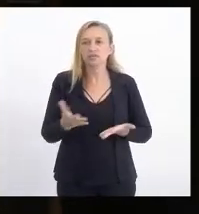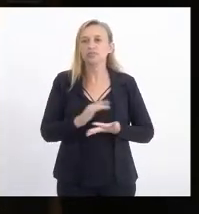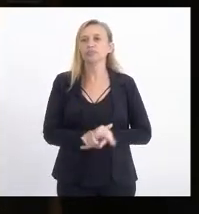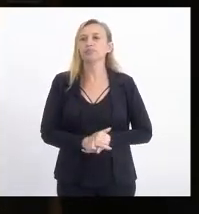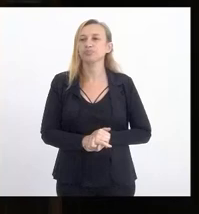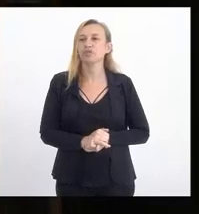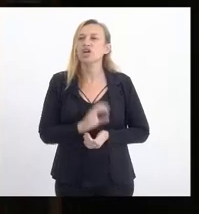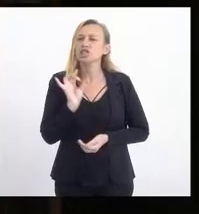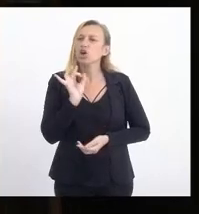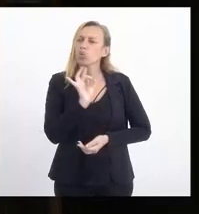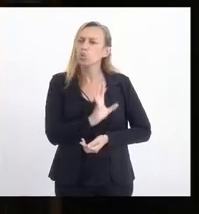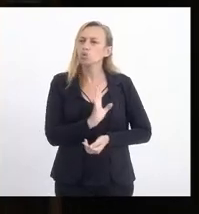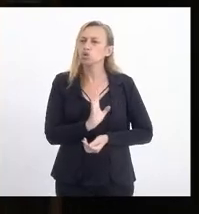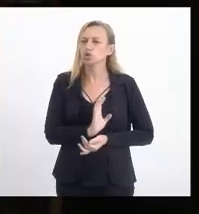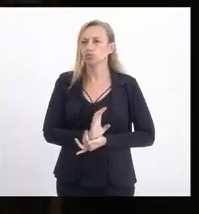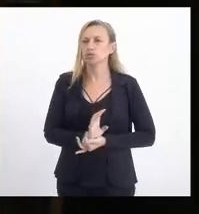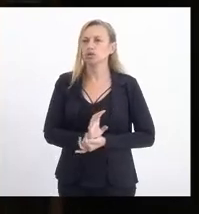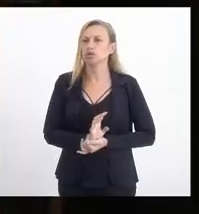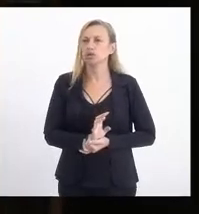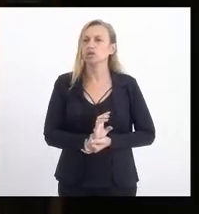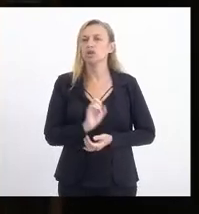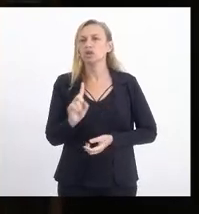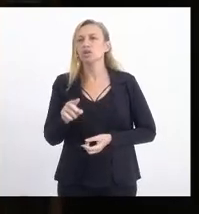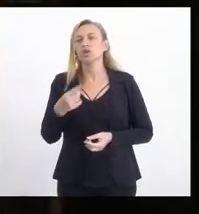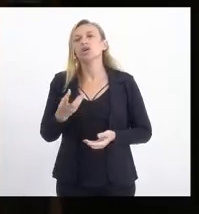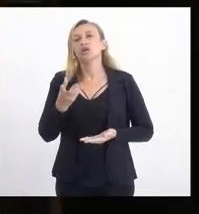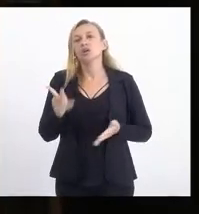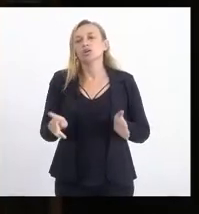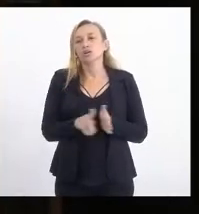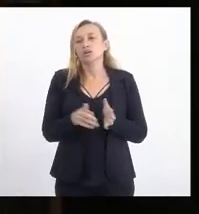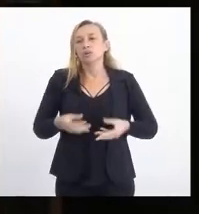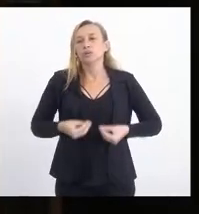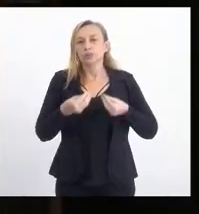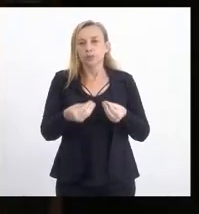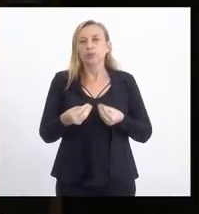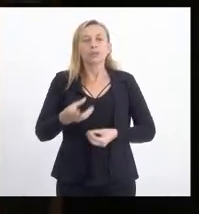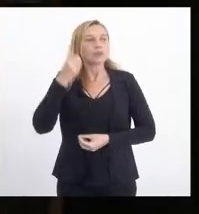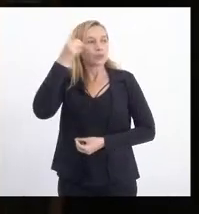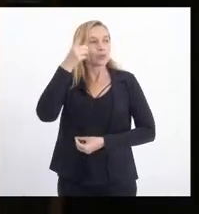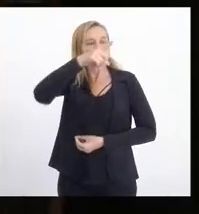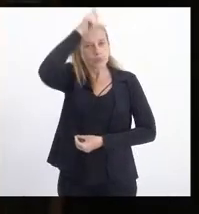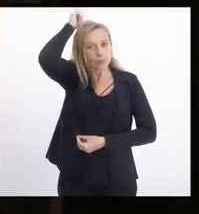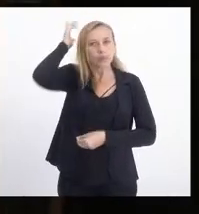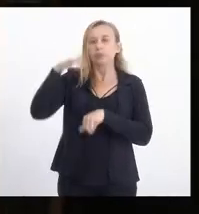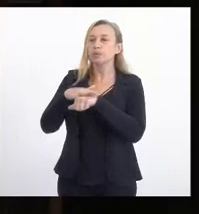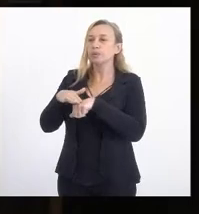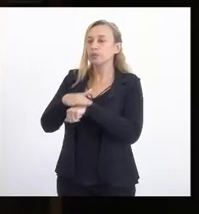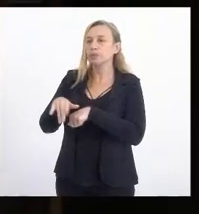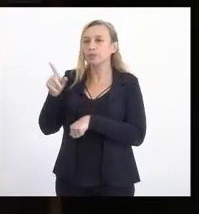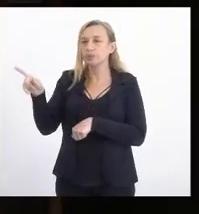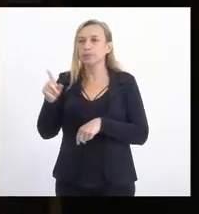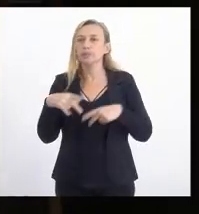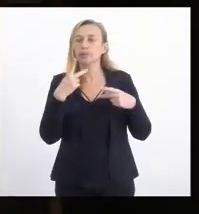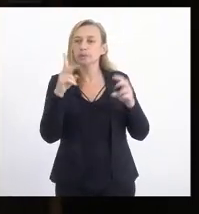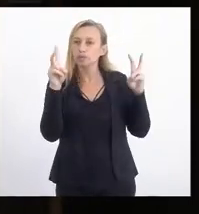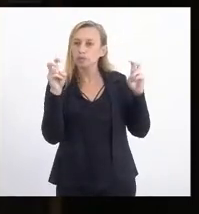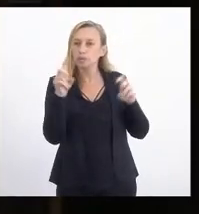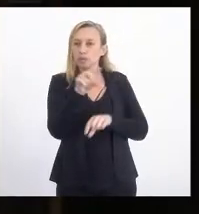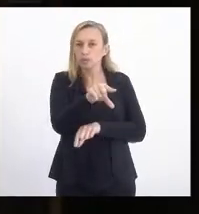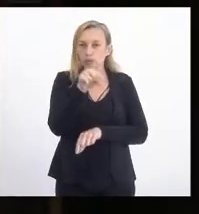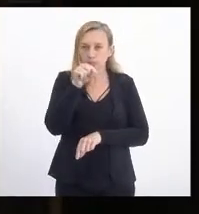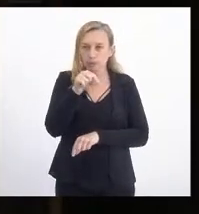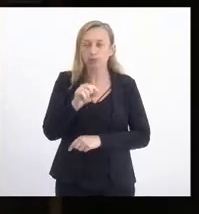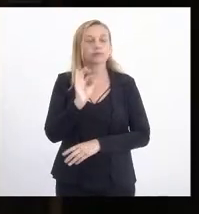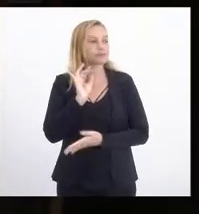na última quando o projeto foi entregue Deputado Luiz Paulo a gente tava até conversando ali falou da questão da opção